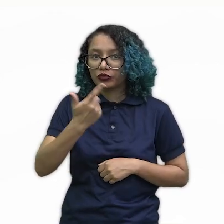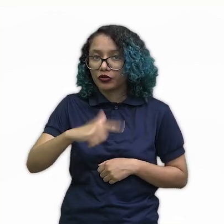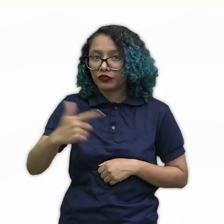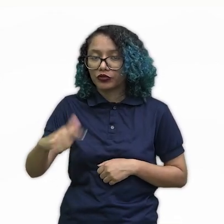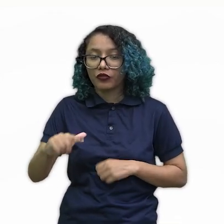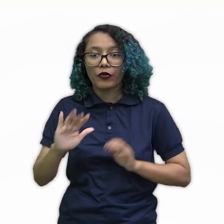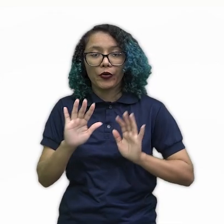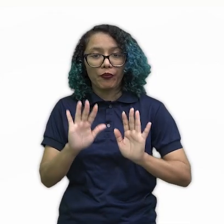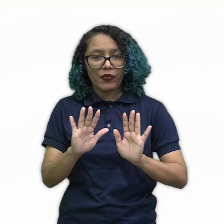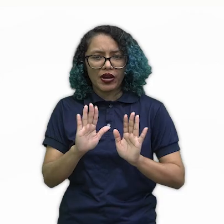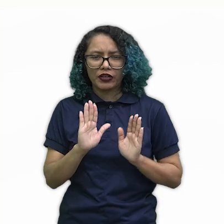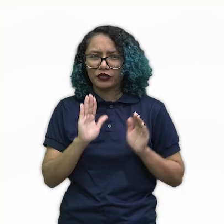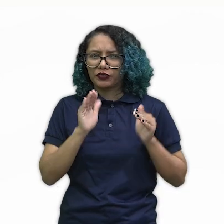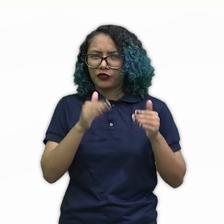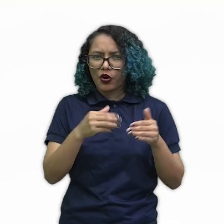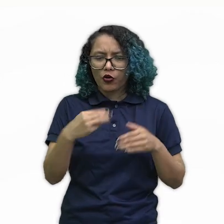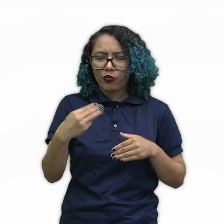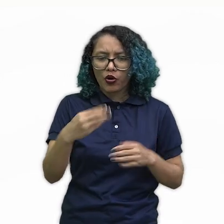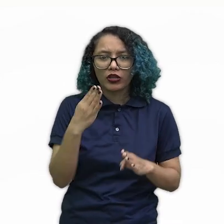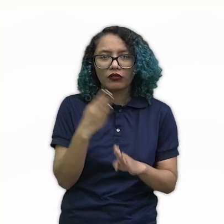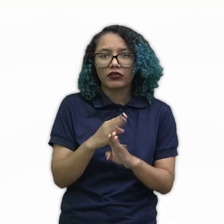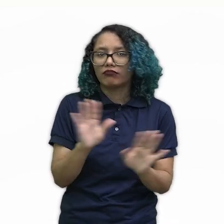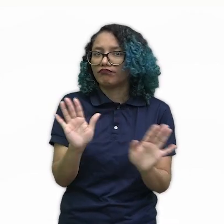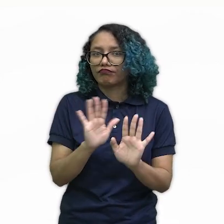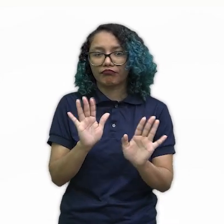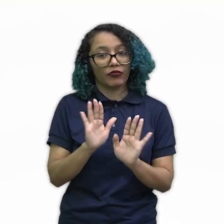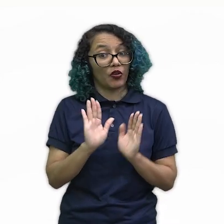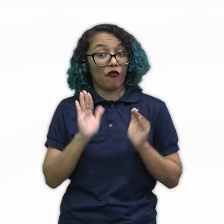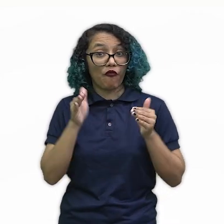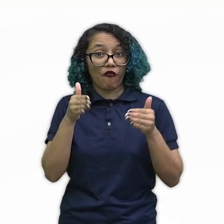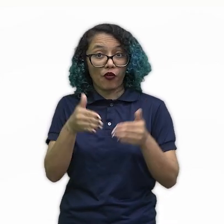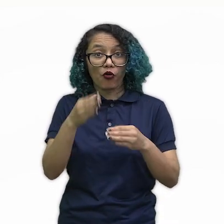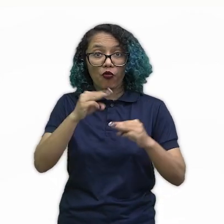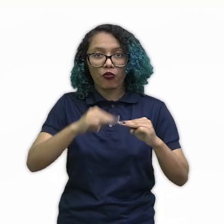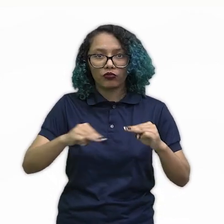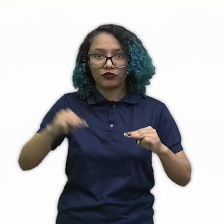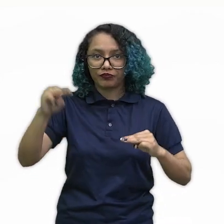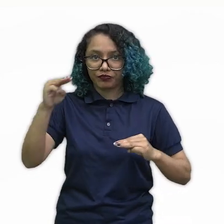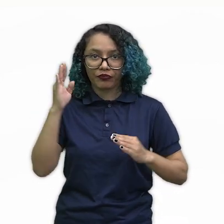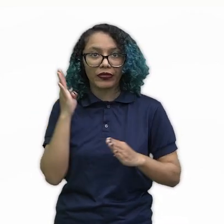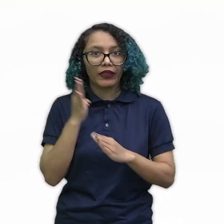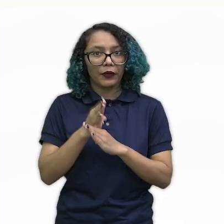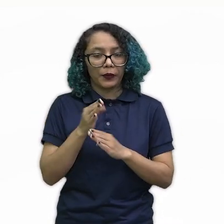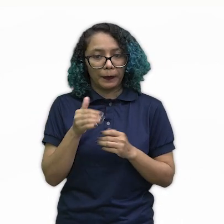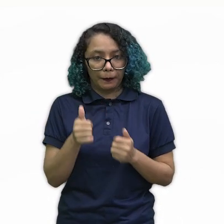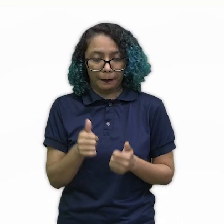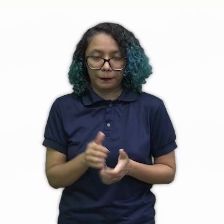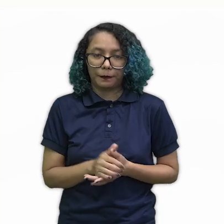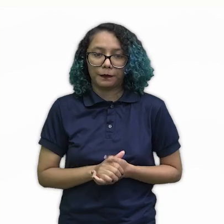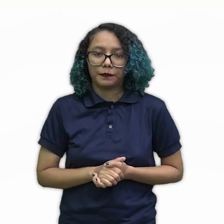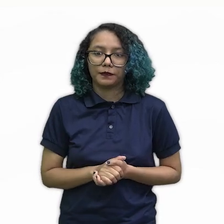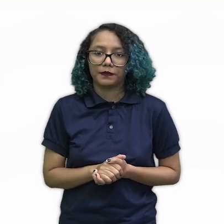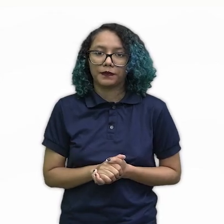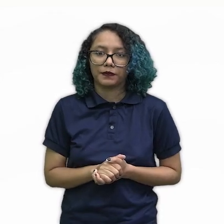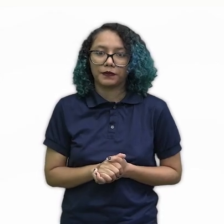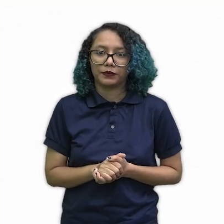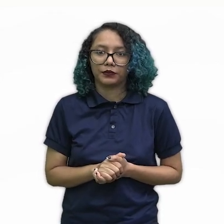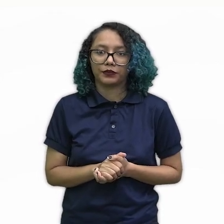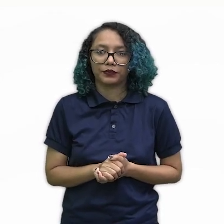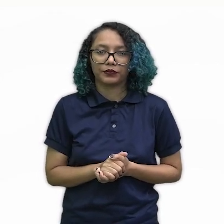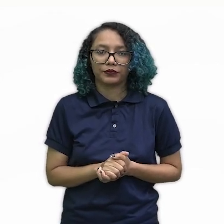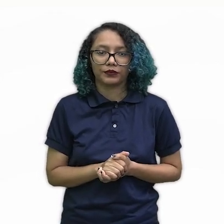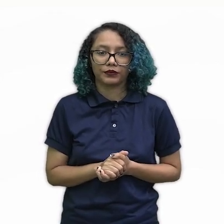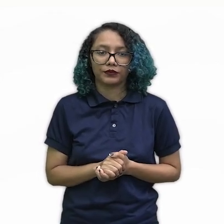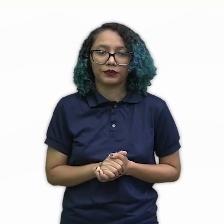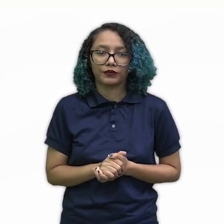a questão não quer saber da moda, quer saber da mediana. E aí, novamente, aqui nós temos